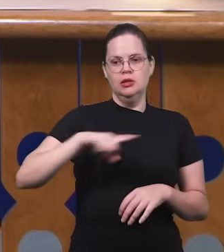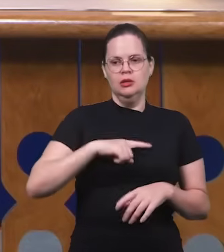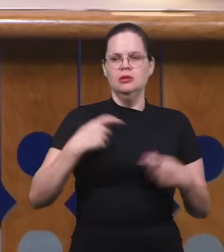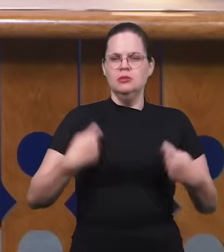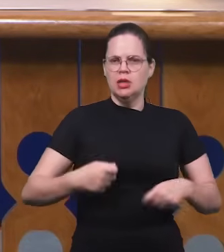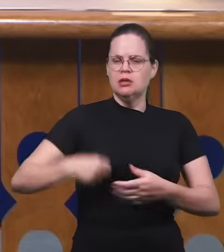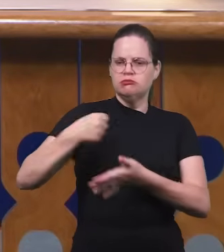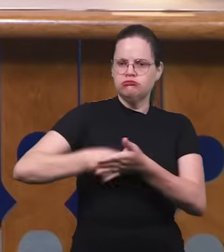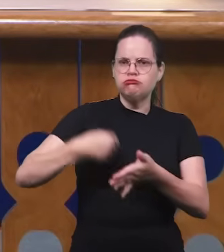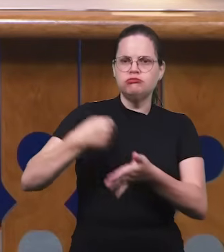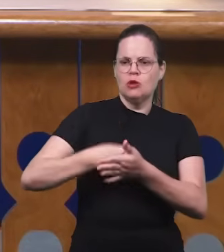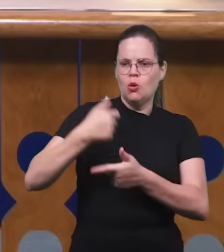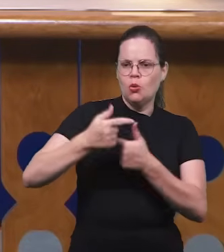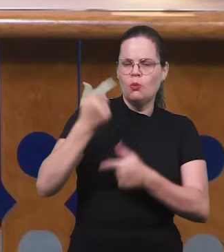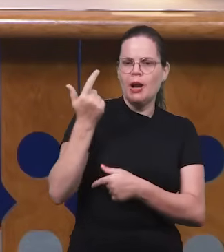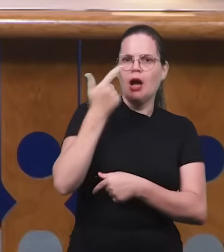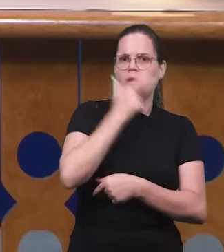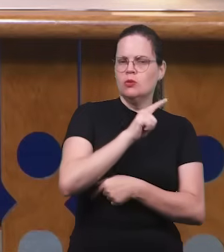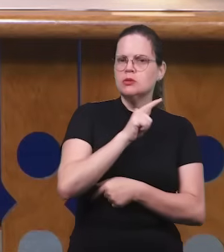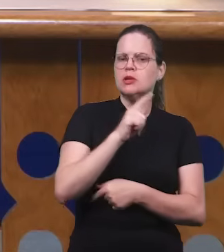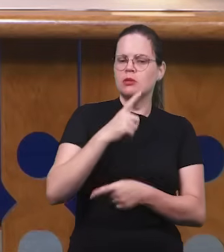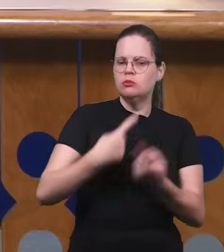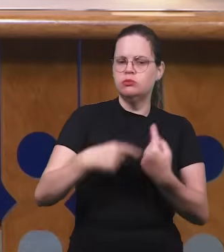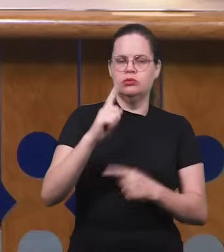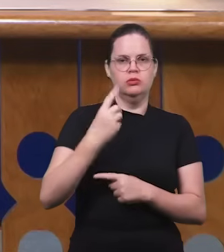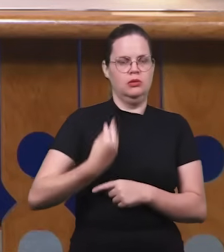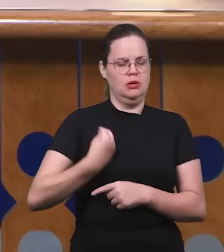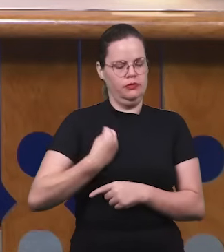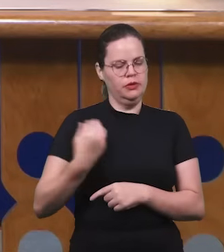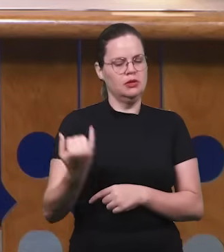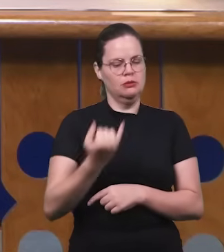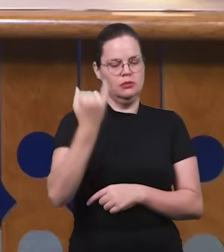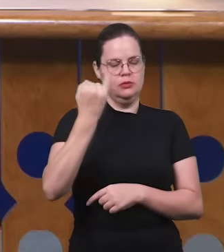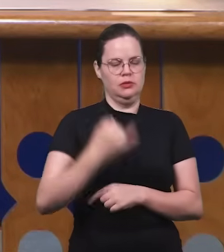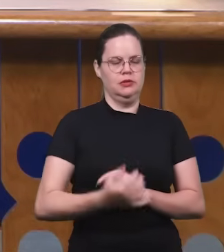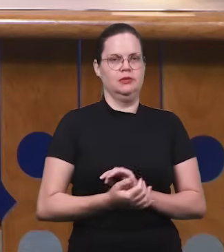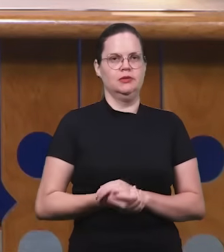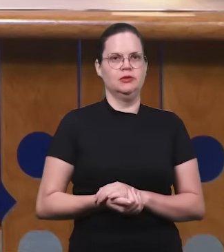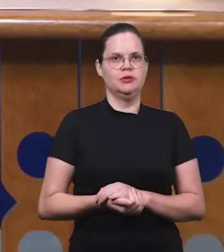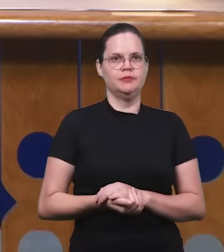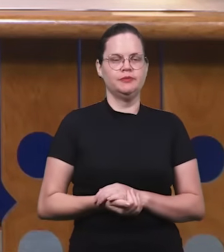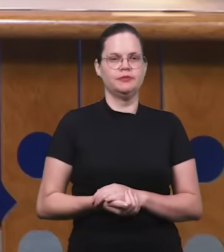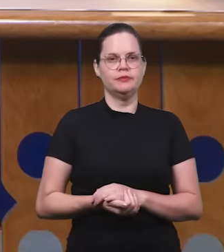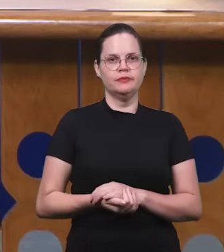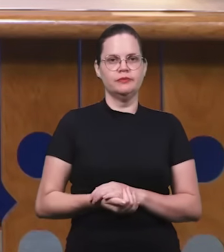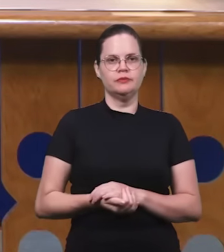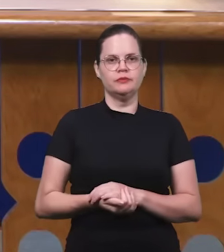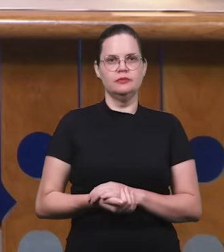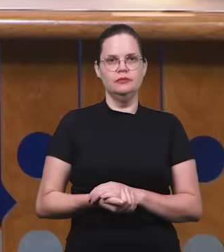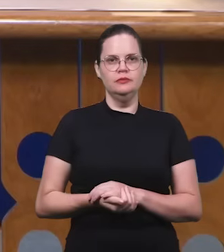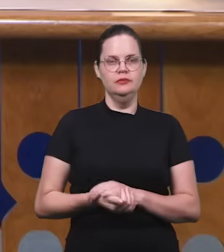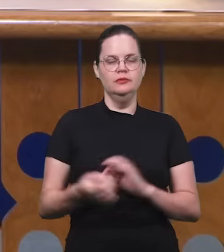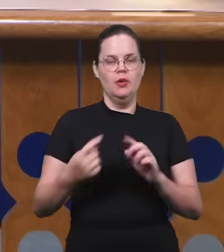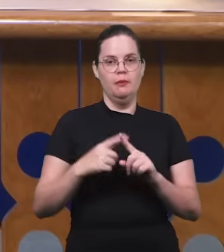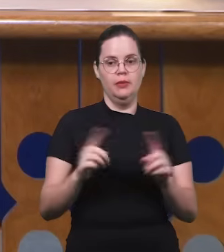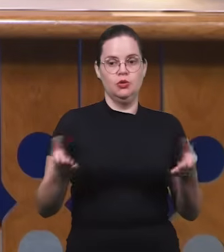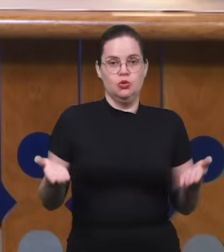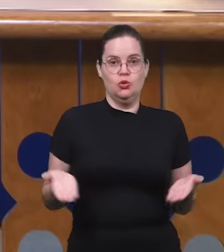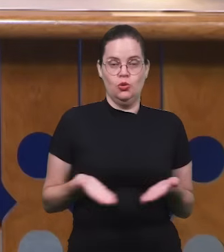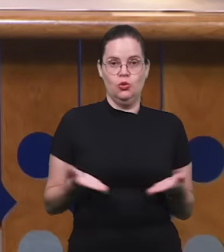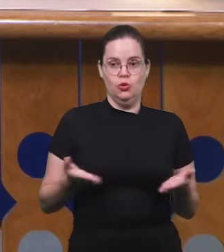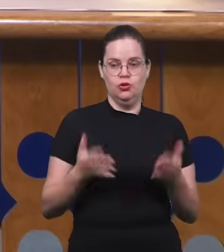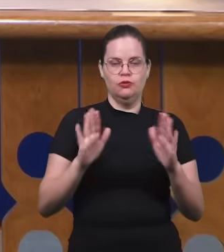lutar para ter, ela é muito importante. No entanto, a nossa palavra aqui aos